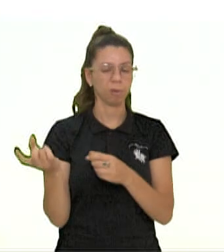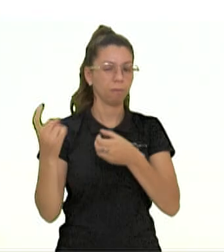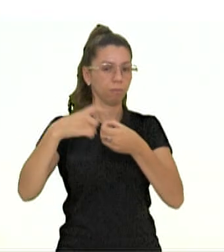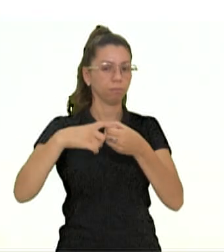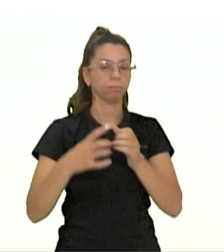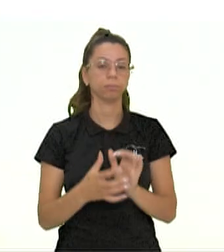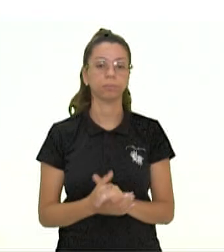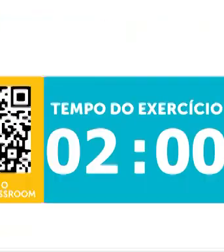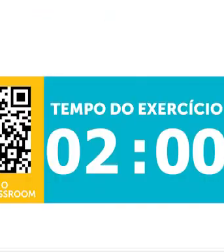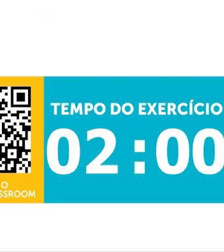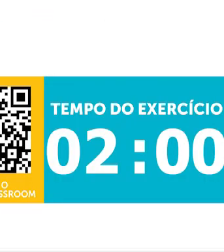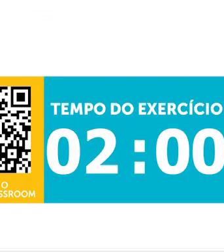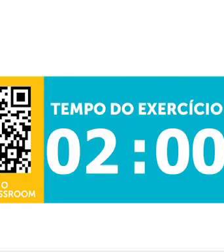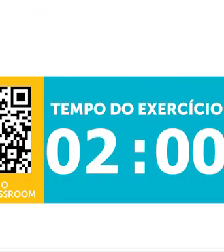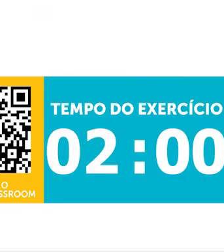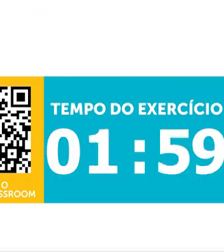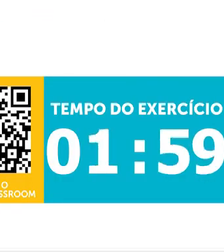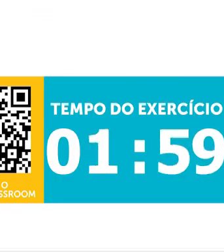já.